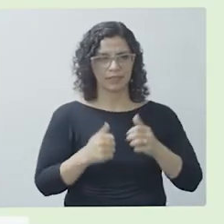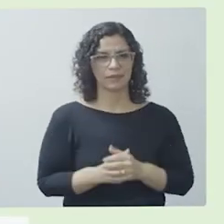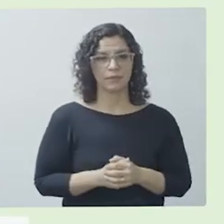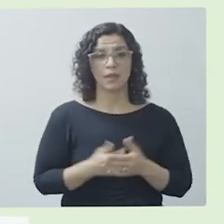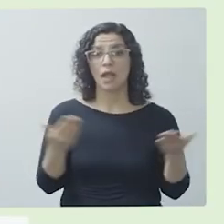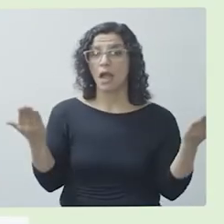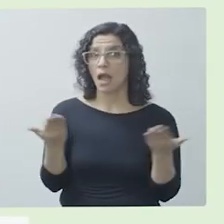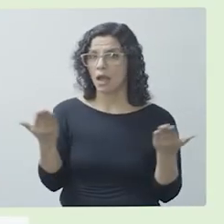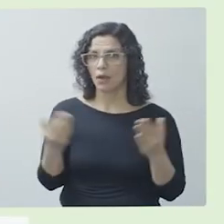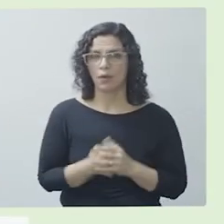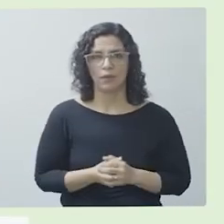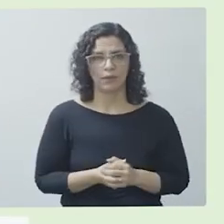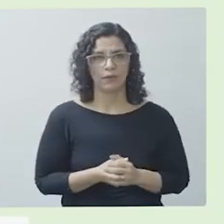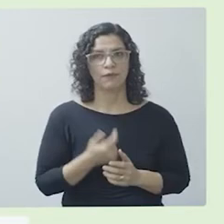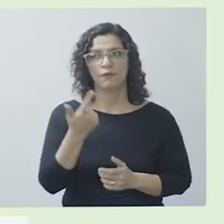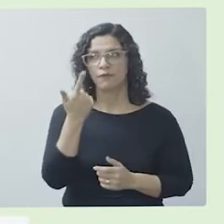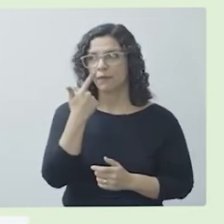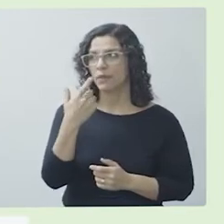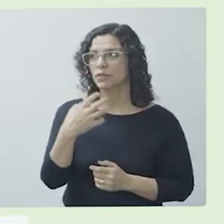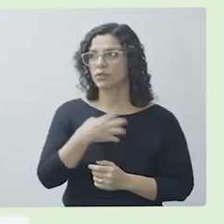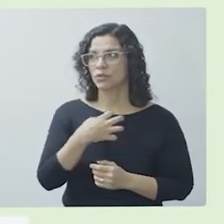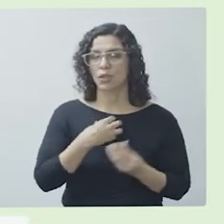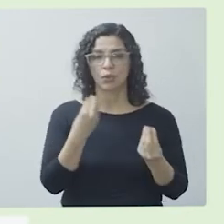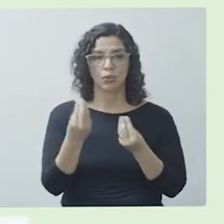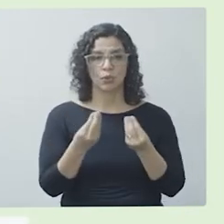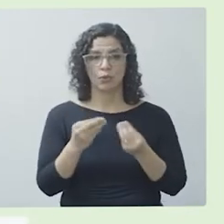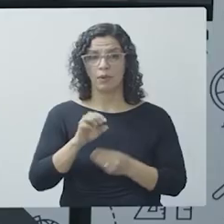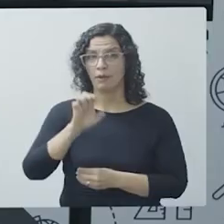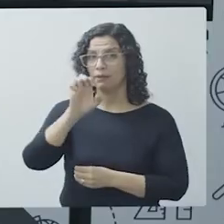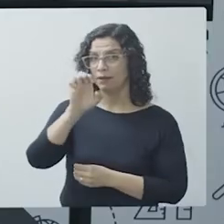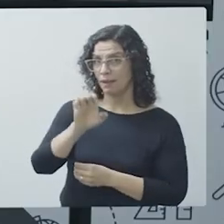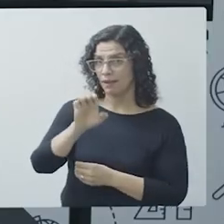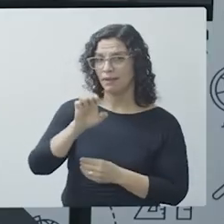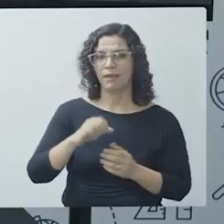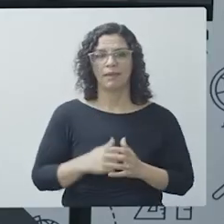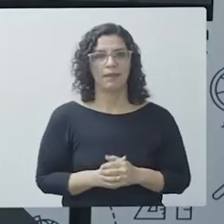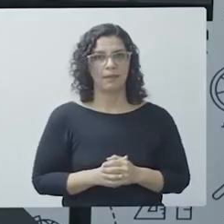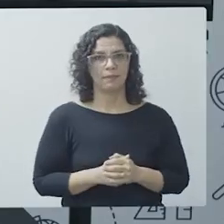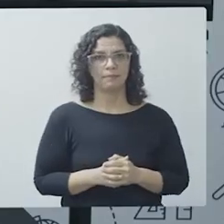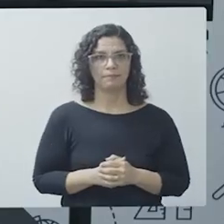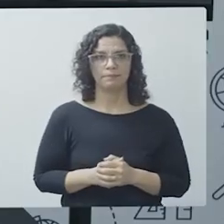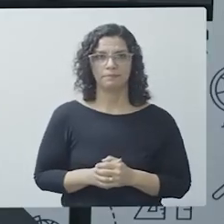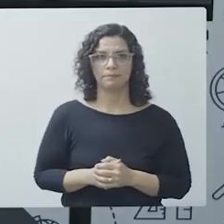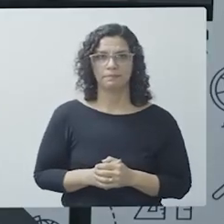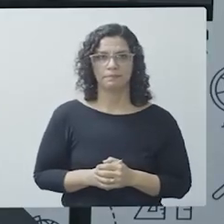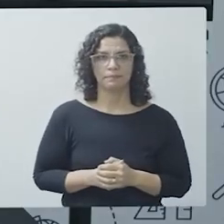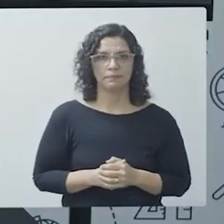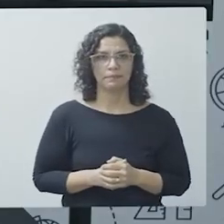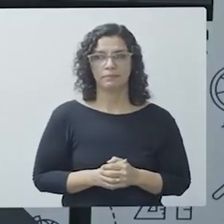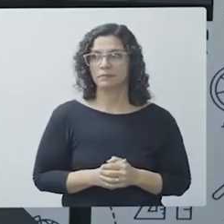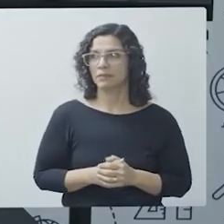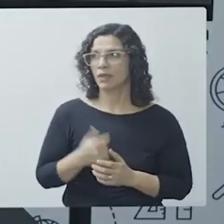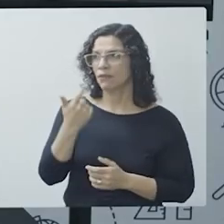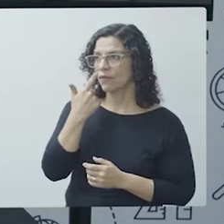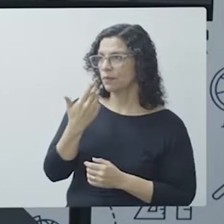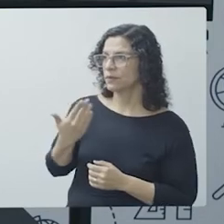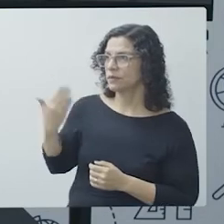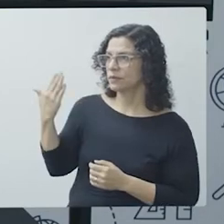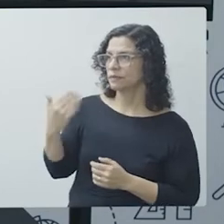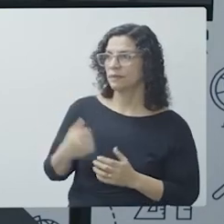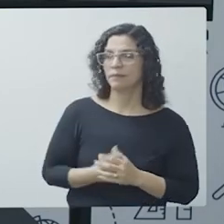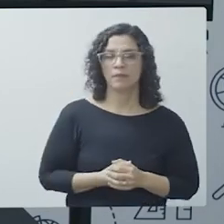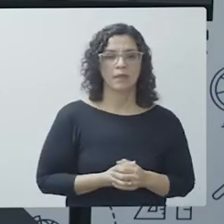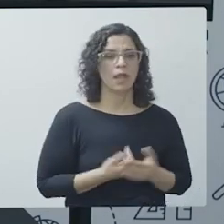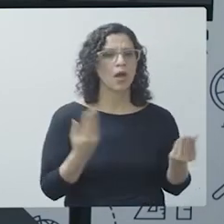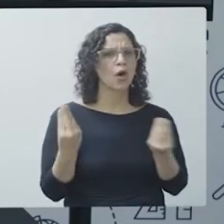Muito bem. Agora, o próximo desafio da letra E. Vamos